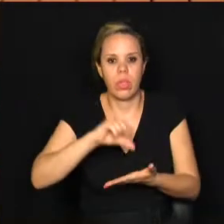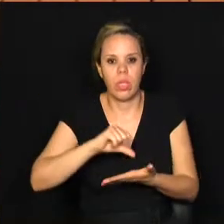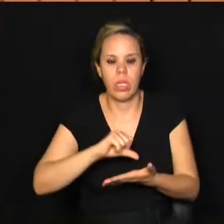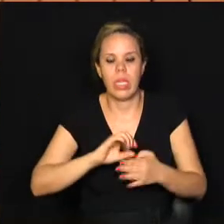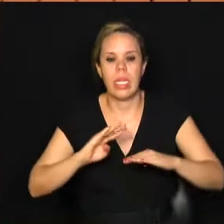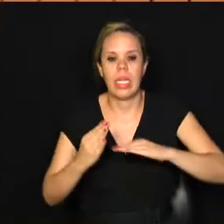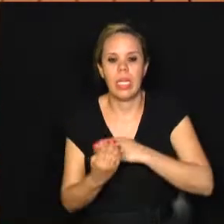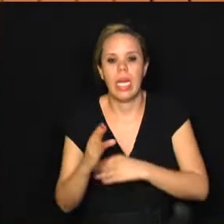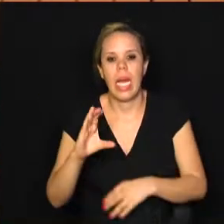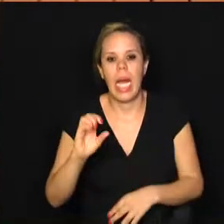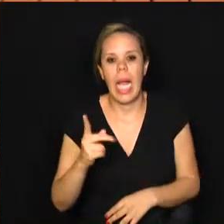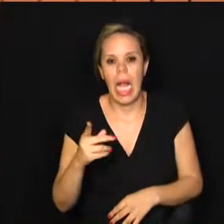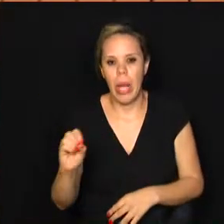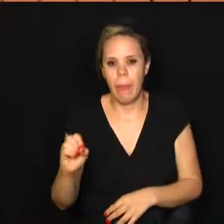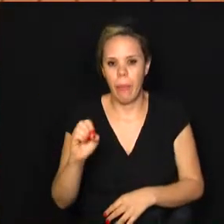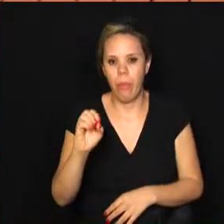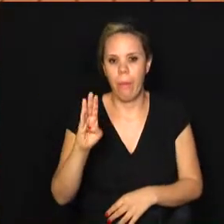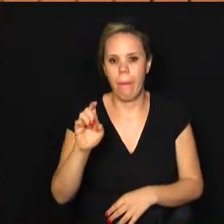a Evelyn Silva,